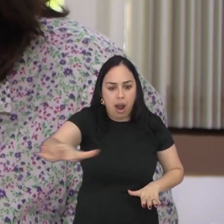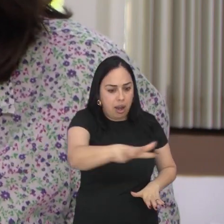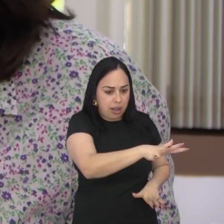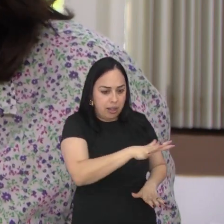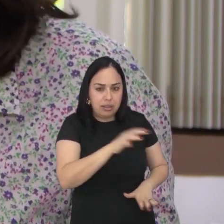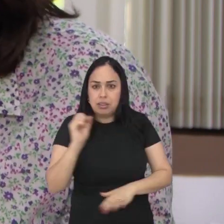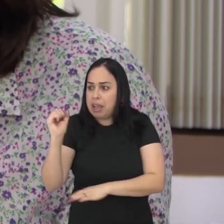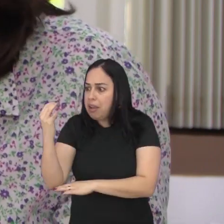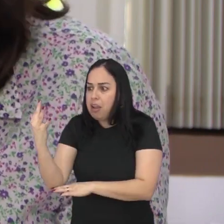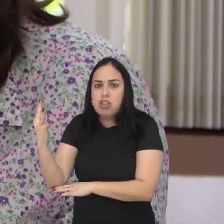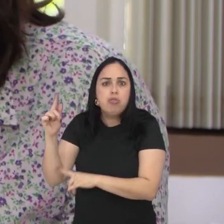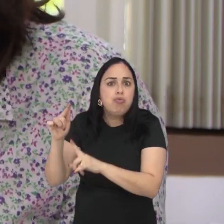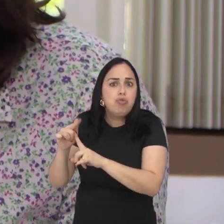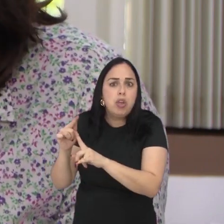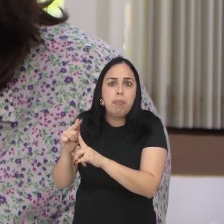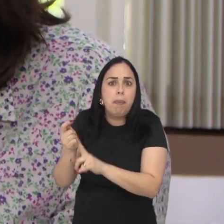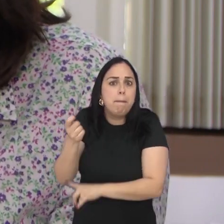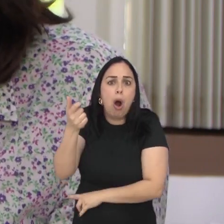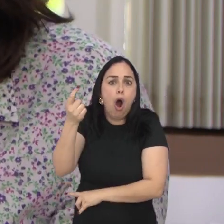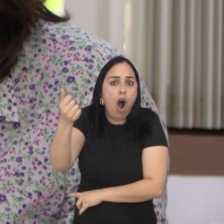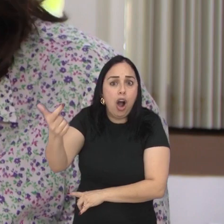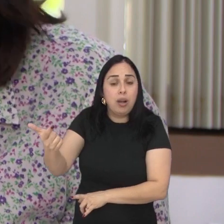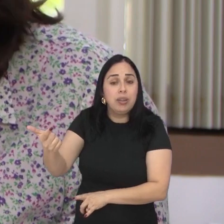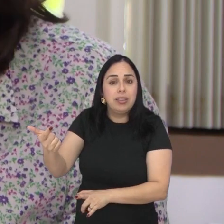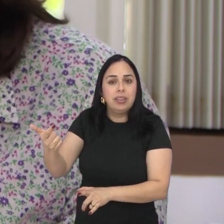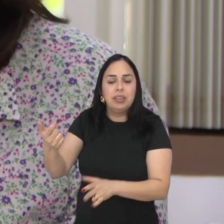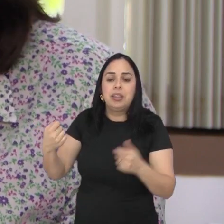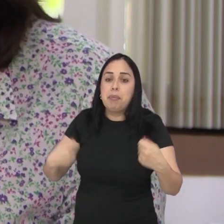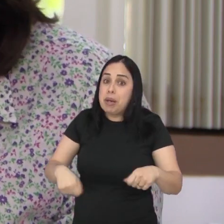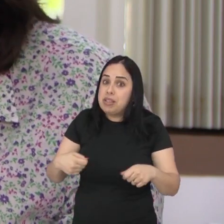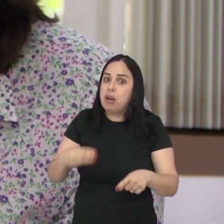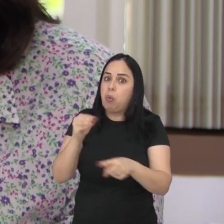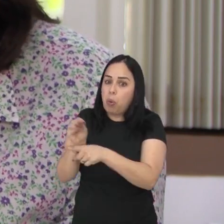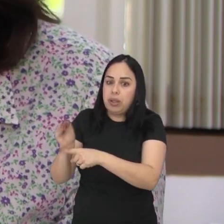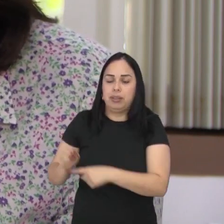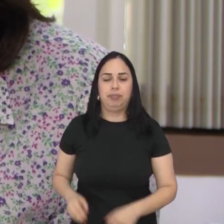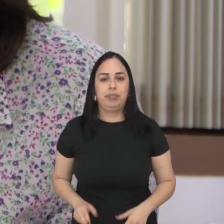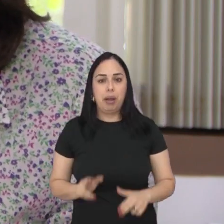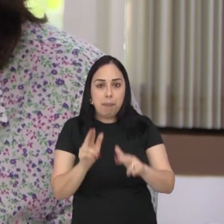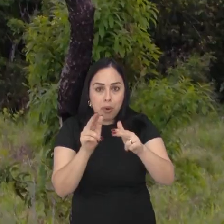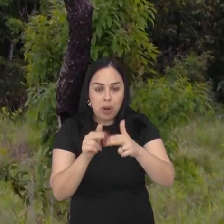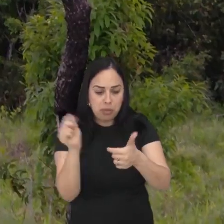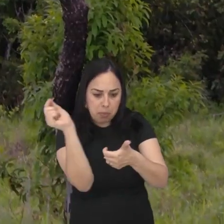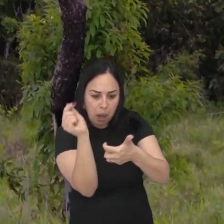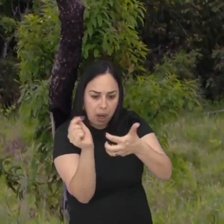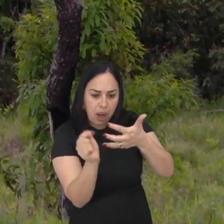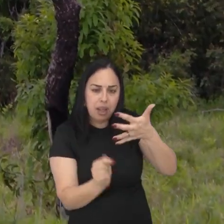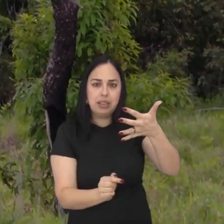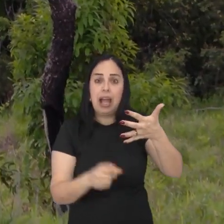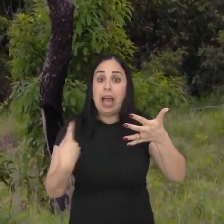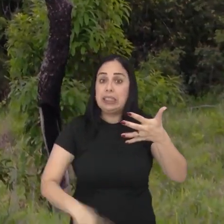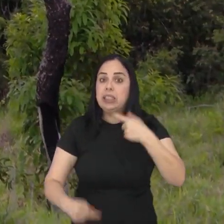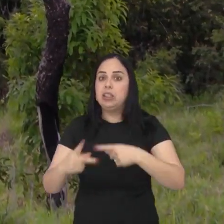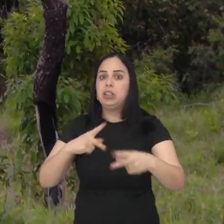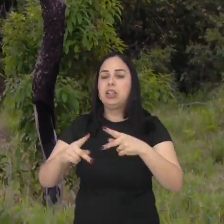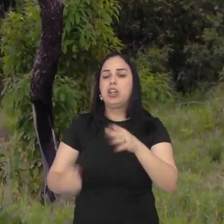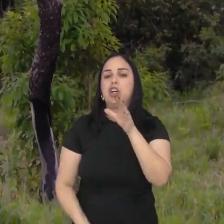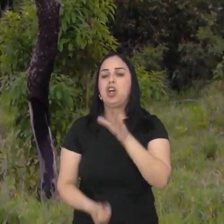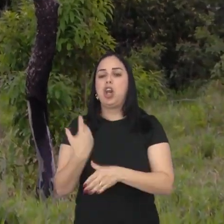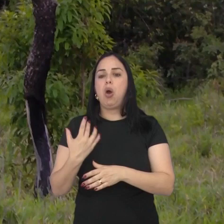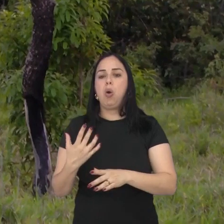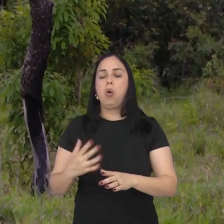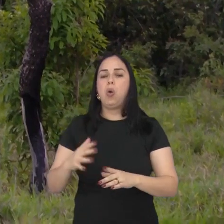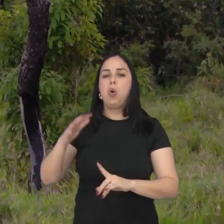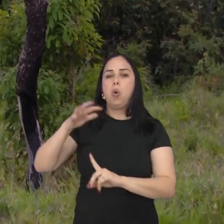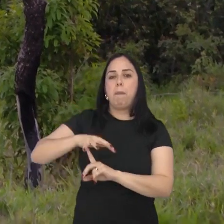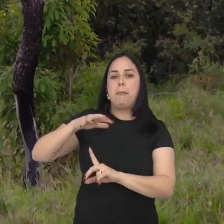que é uma área que tem uma raridade, né? Que tem elementos importantes para conservação, para preservação. Por esses motivos, São José dos